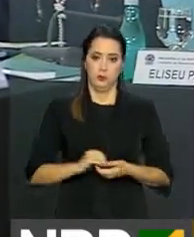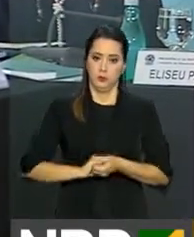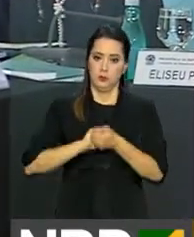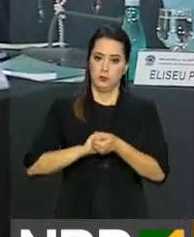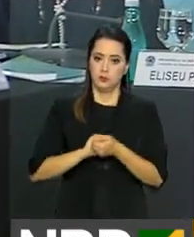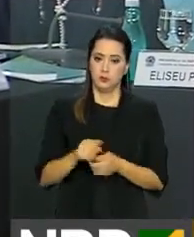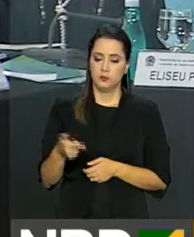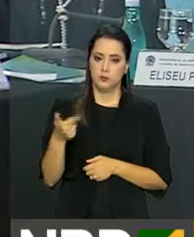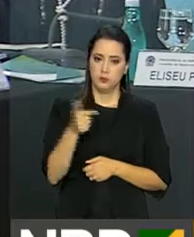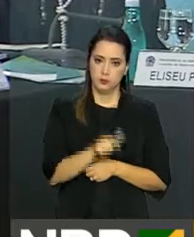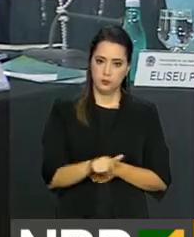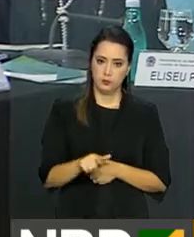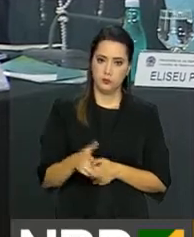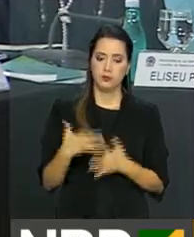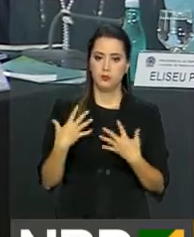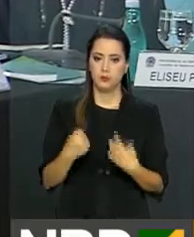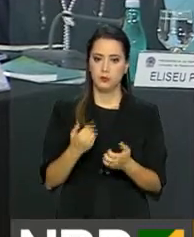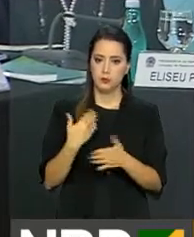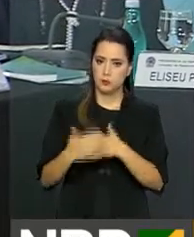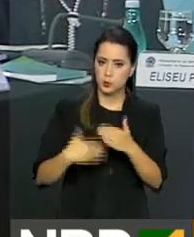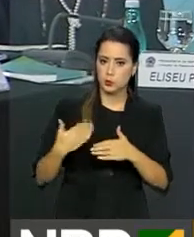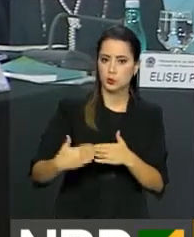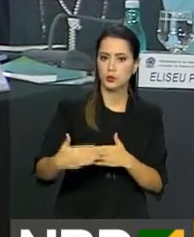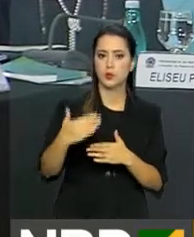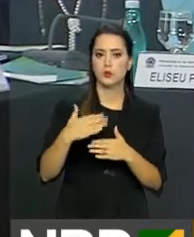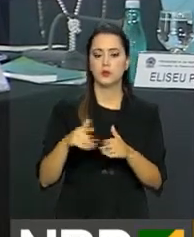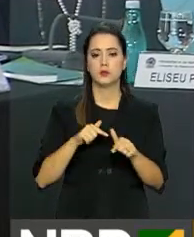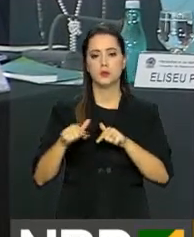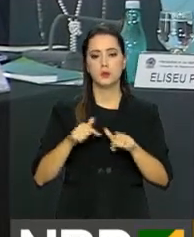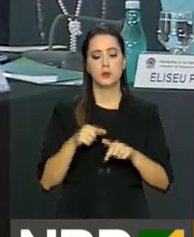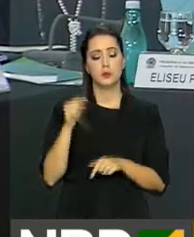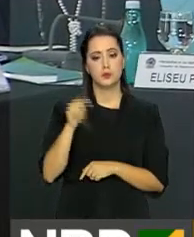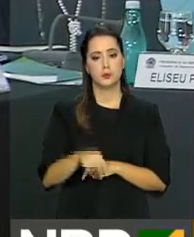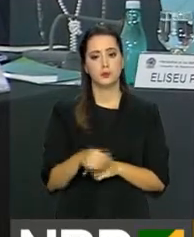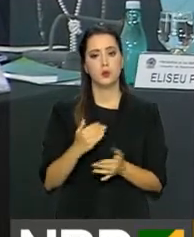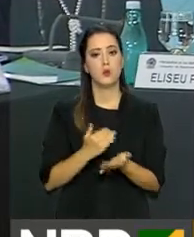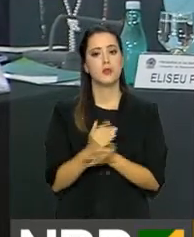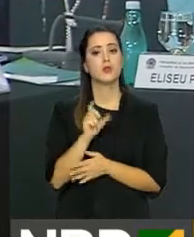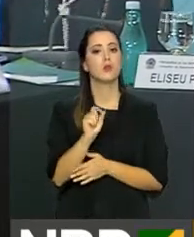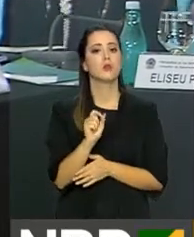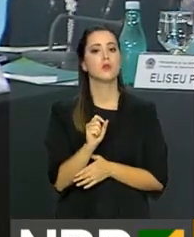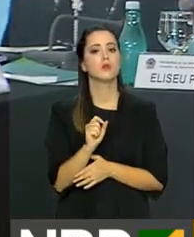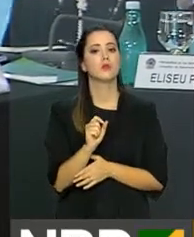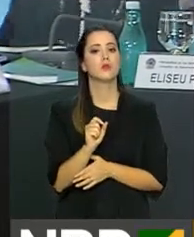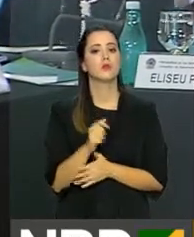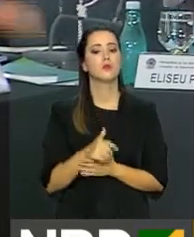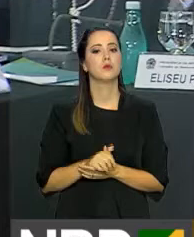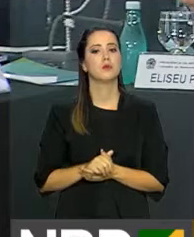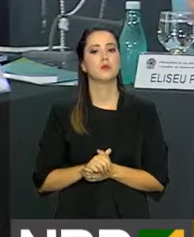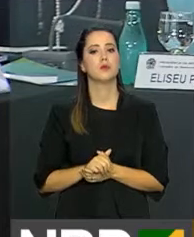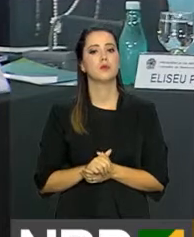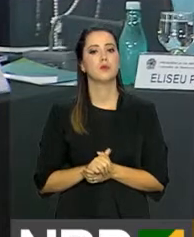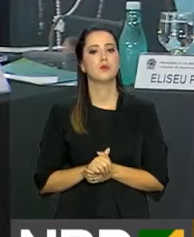mais uma vez e vamos continuar com os trabalhos fazendo aqui agora a doutora baa3